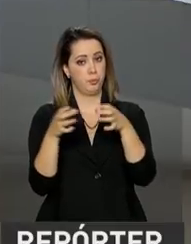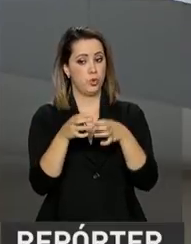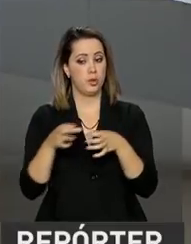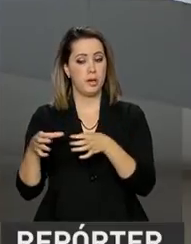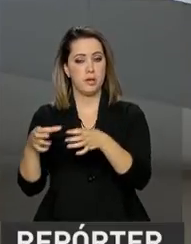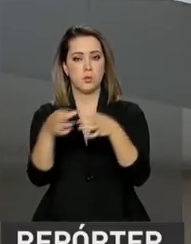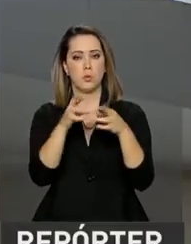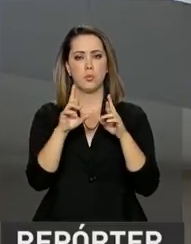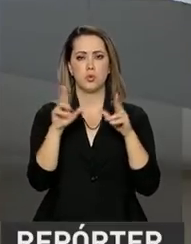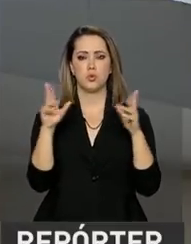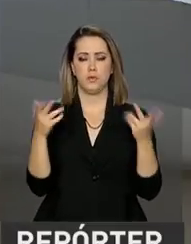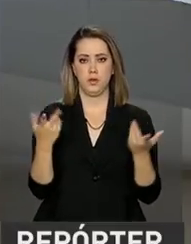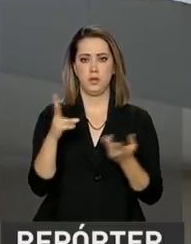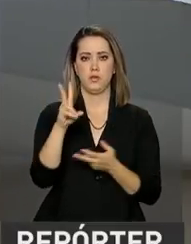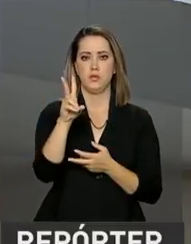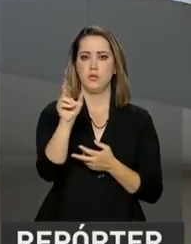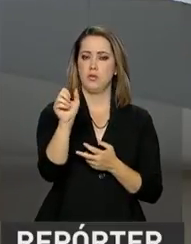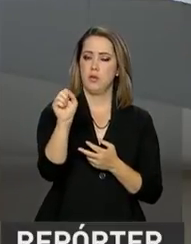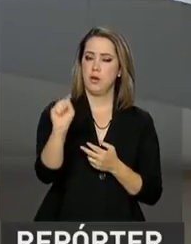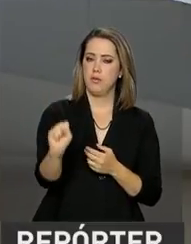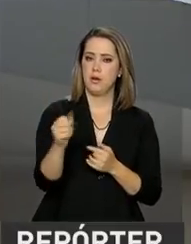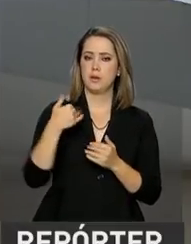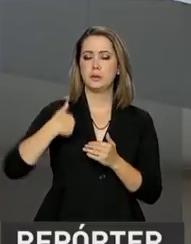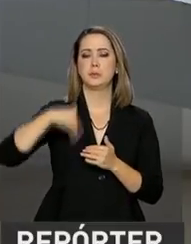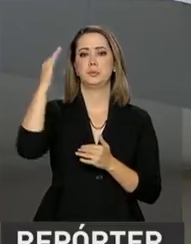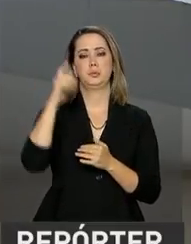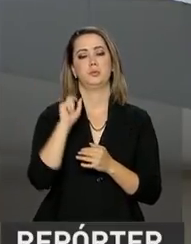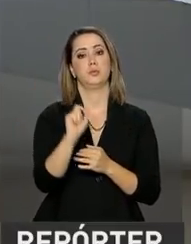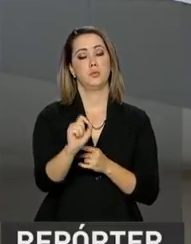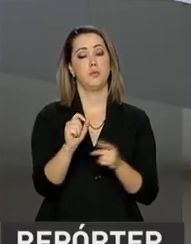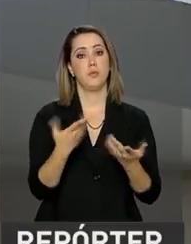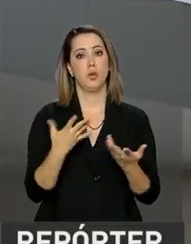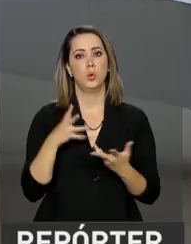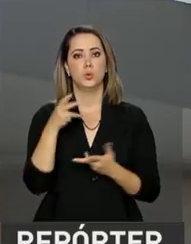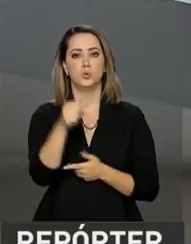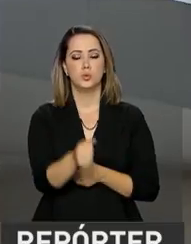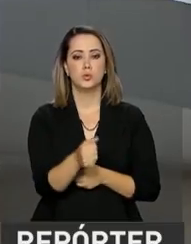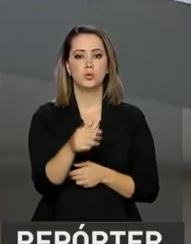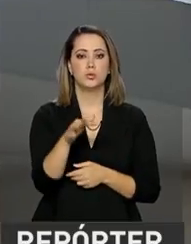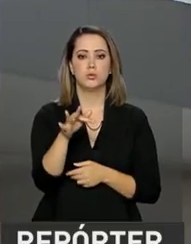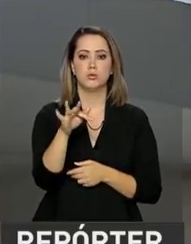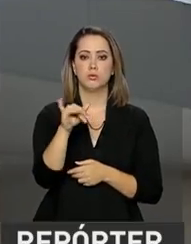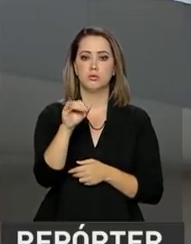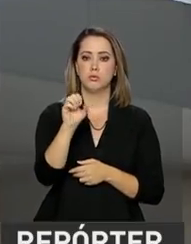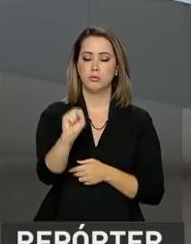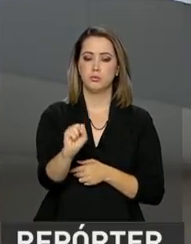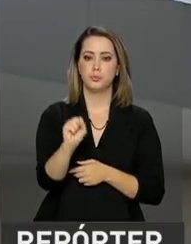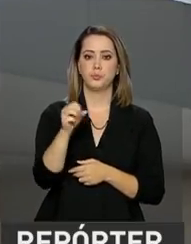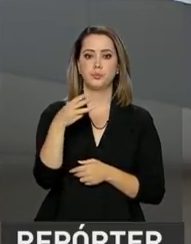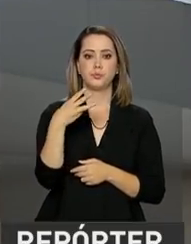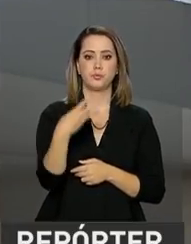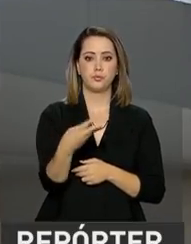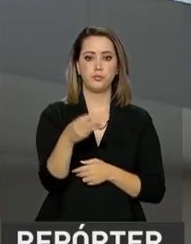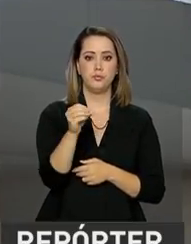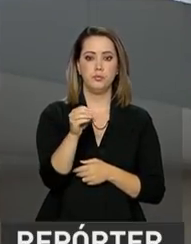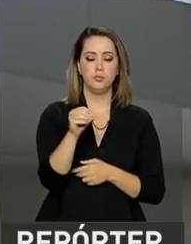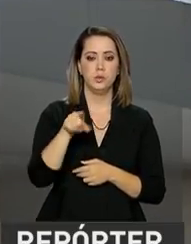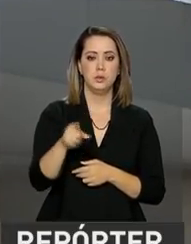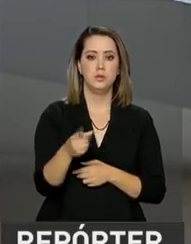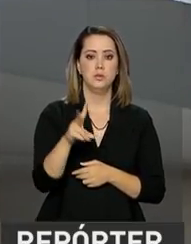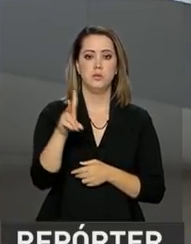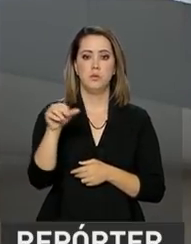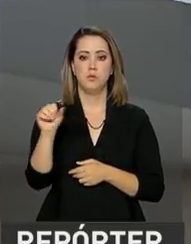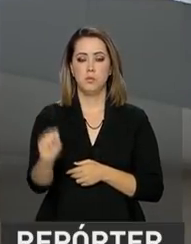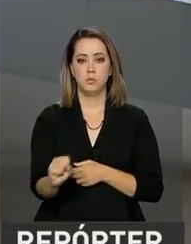isso o número de vagas ofertadas vai aumentar do total os fiéis vai garantir 300 mil vagas